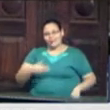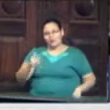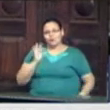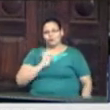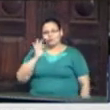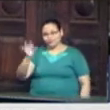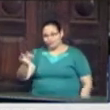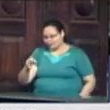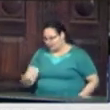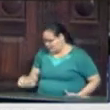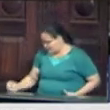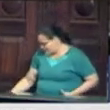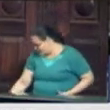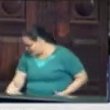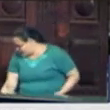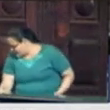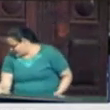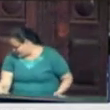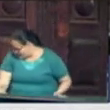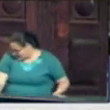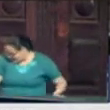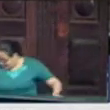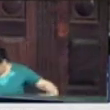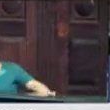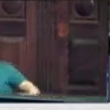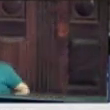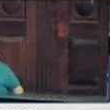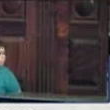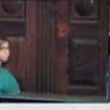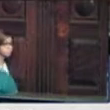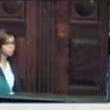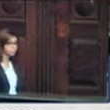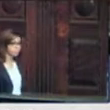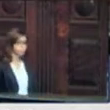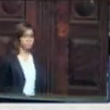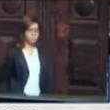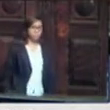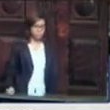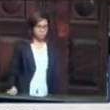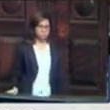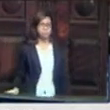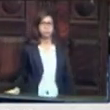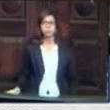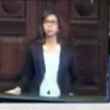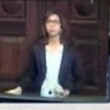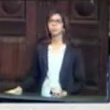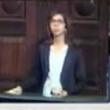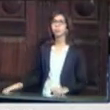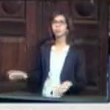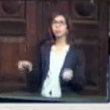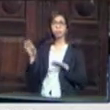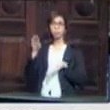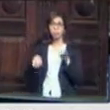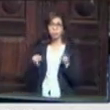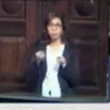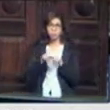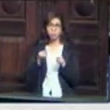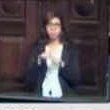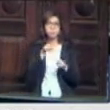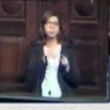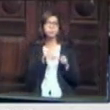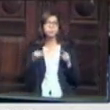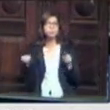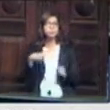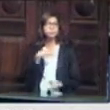o futuro. Talvez porque trago nessa semana, precisamente no momento que estou nesta tribuna, já o